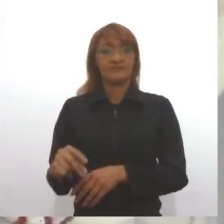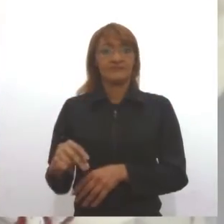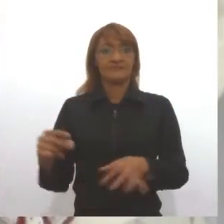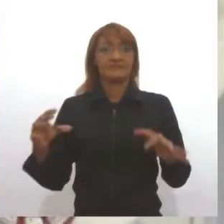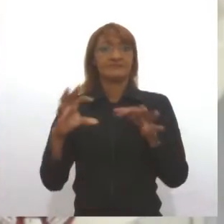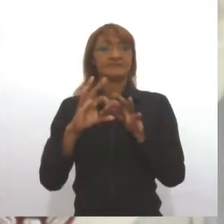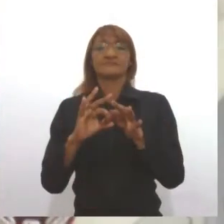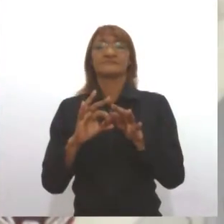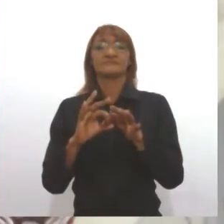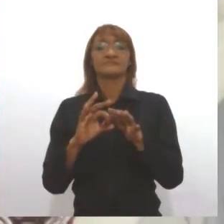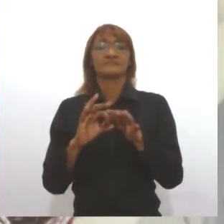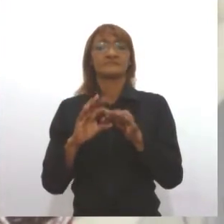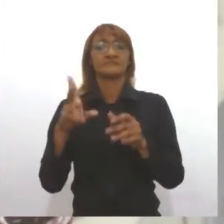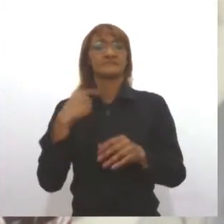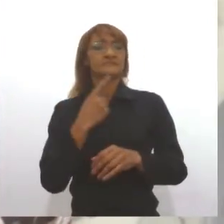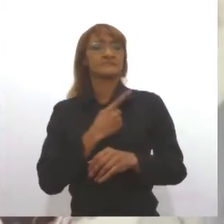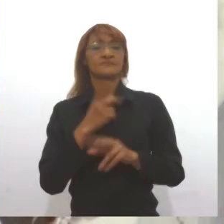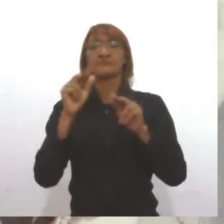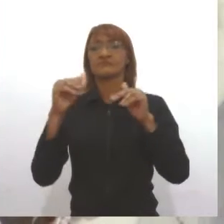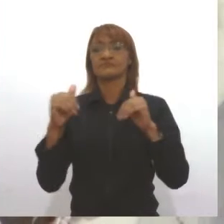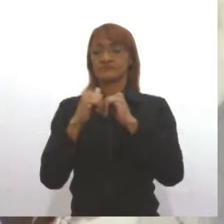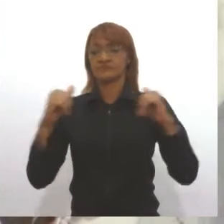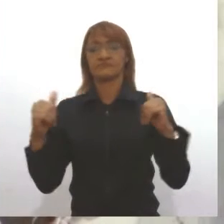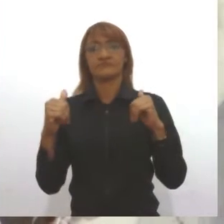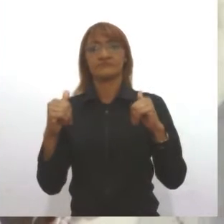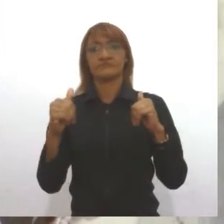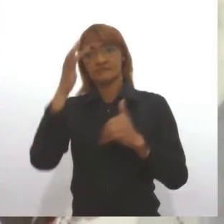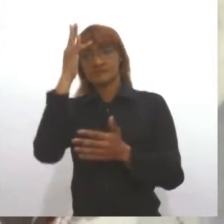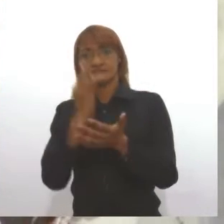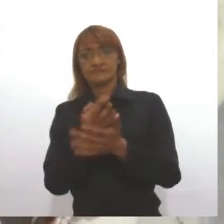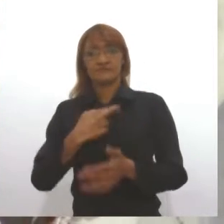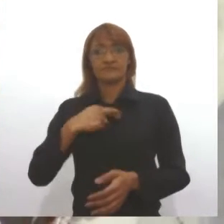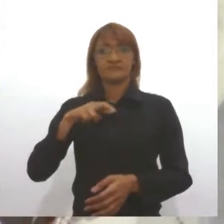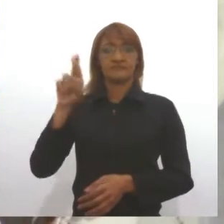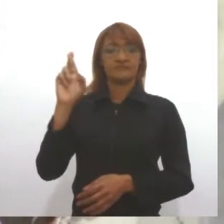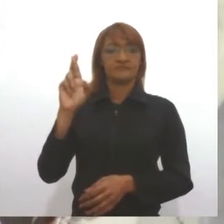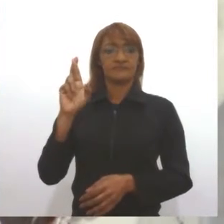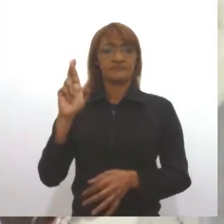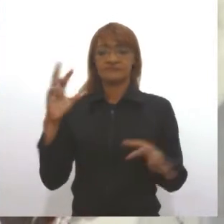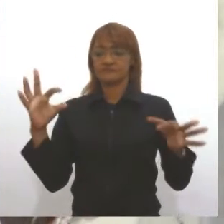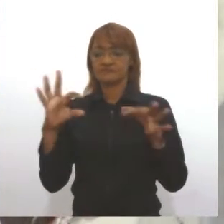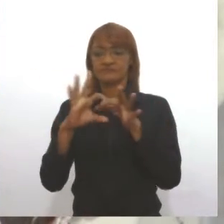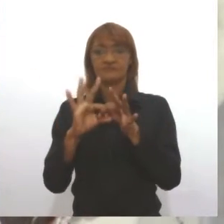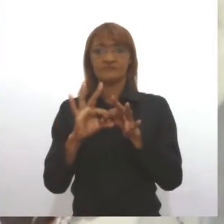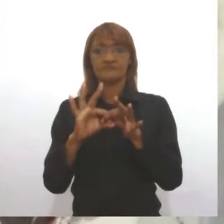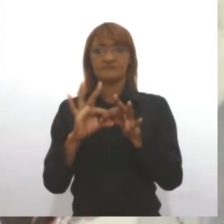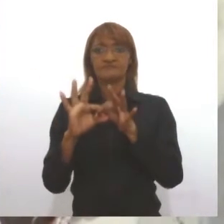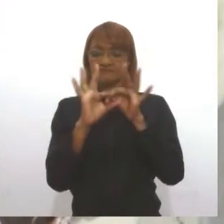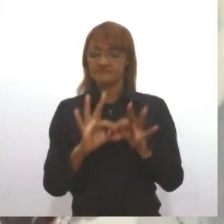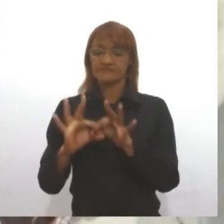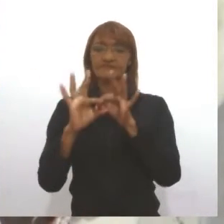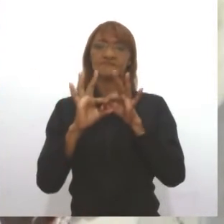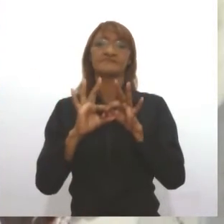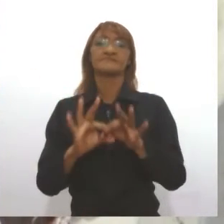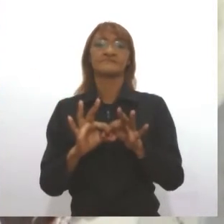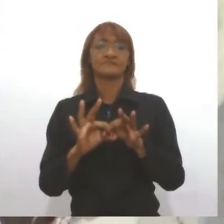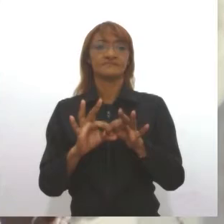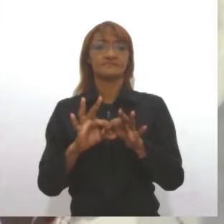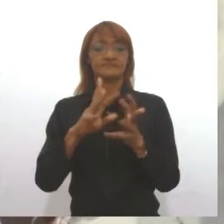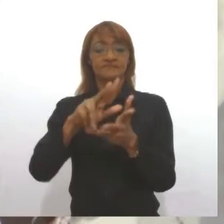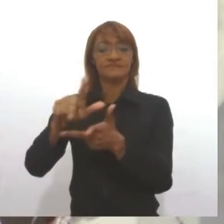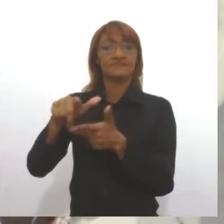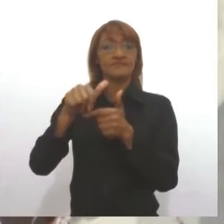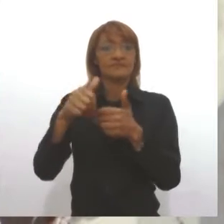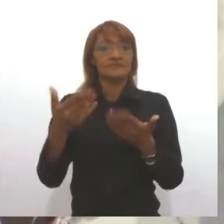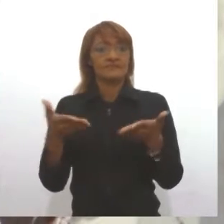excluiu a fé e a religião. Elas são duas irmãs, né, que fazem parte de um todo. Hoje em dia, por